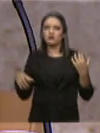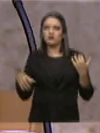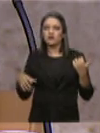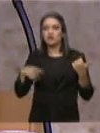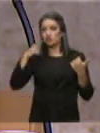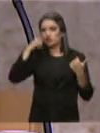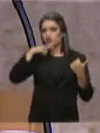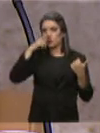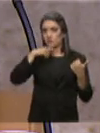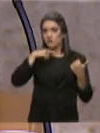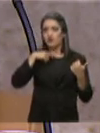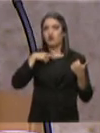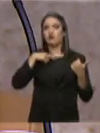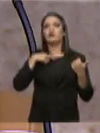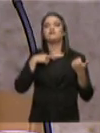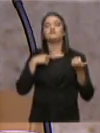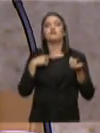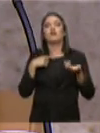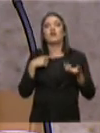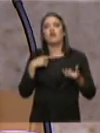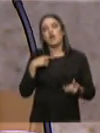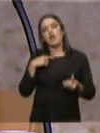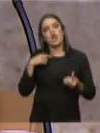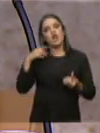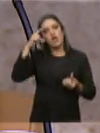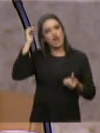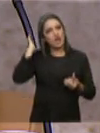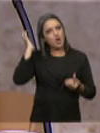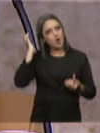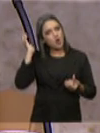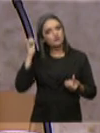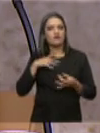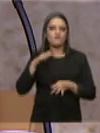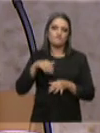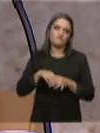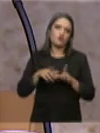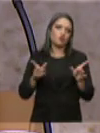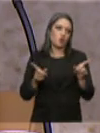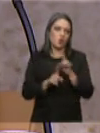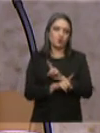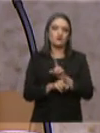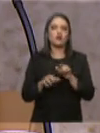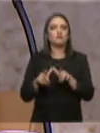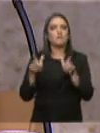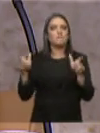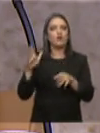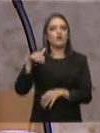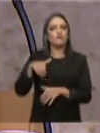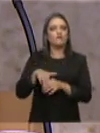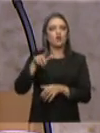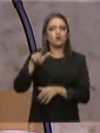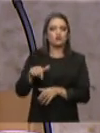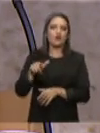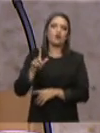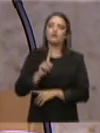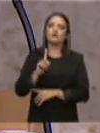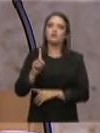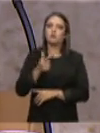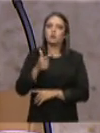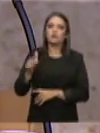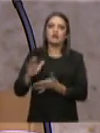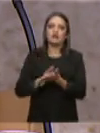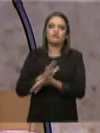ministro Gilmar Mendes e eu entendemos de forma contrária. Então, a maioria se fez no sentido de não ocorrer